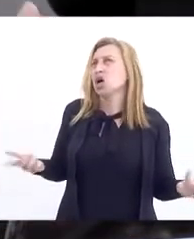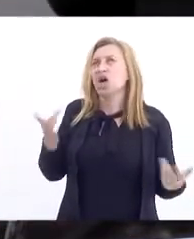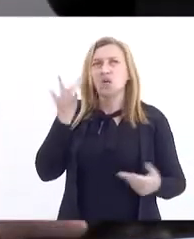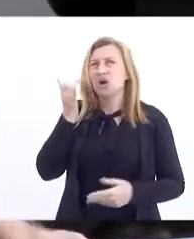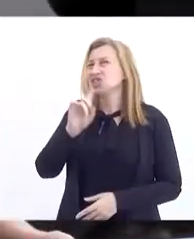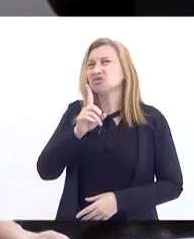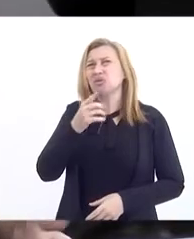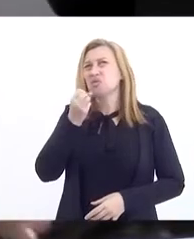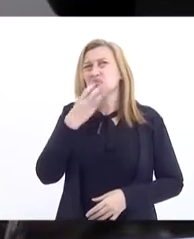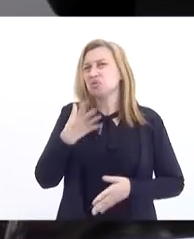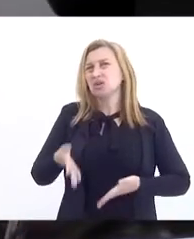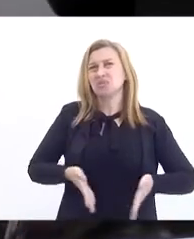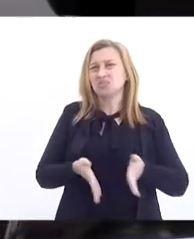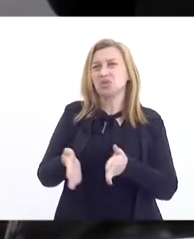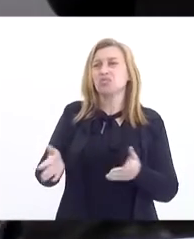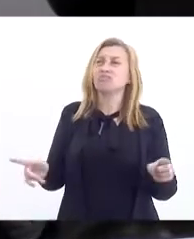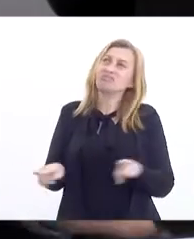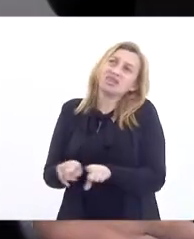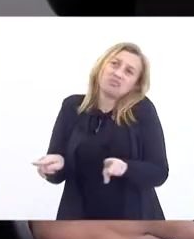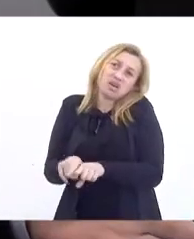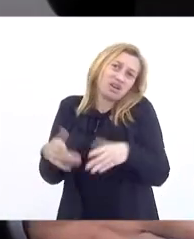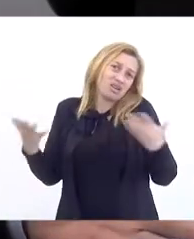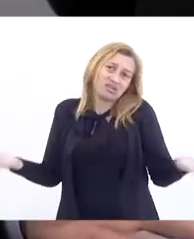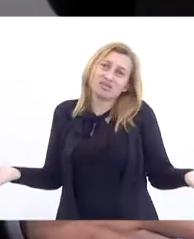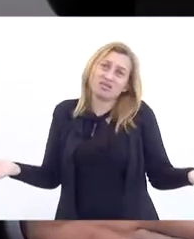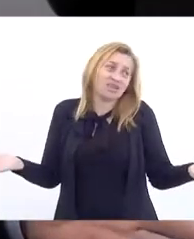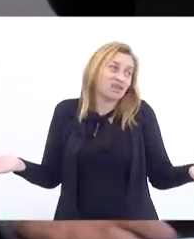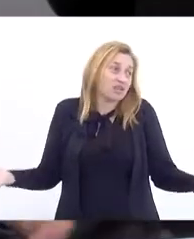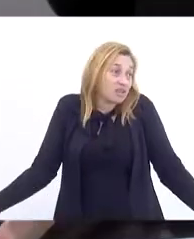seja o melhor caminho, e também na linha do Mink.